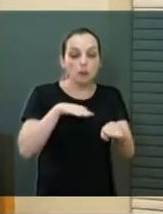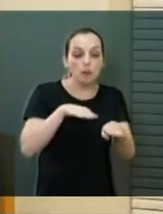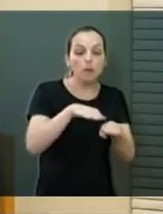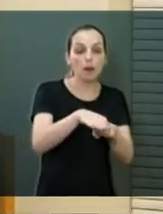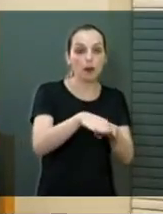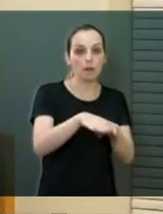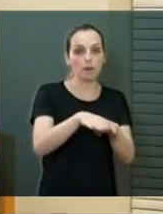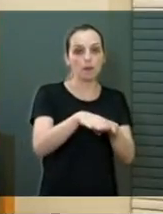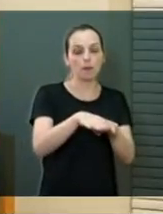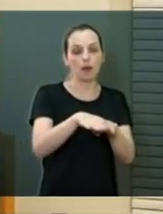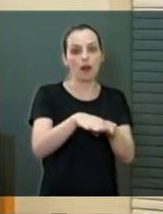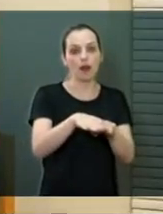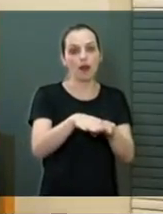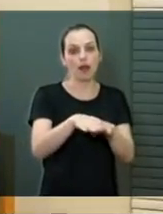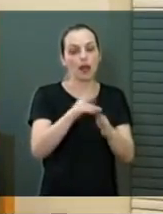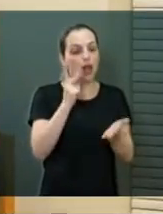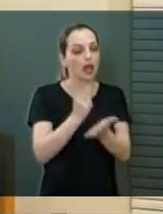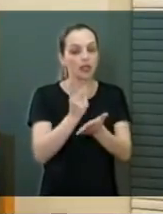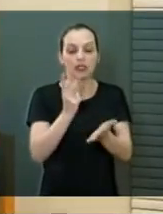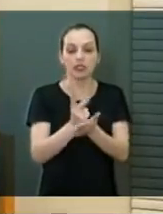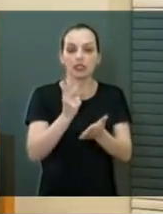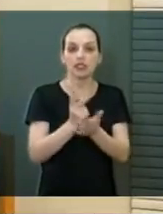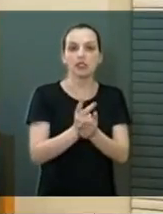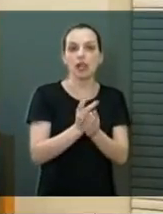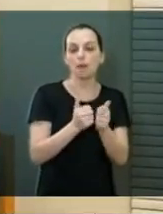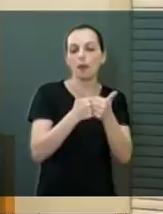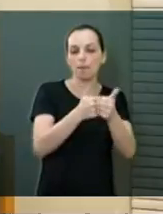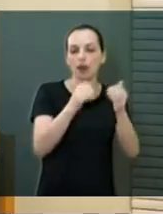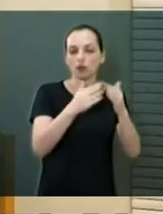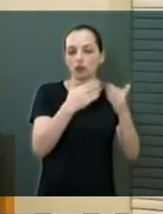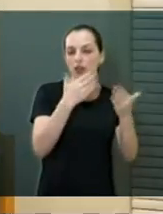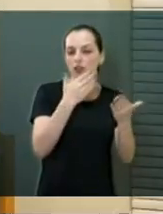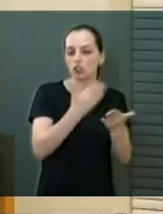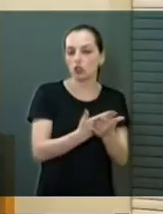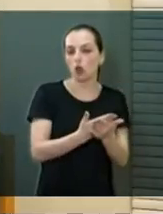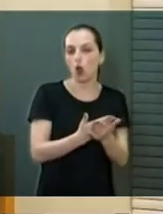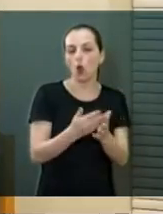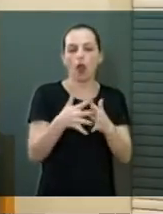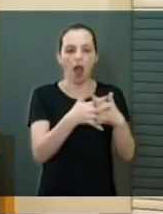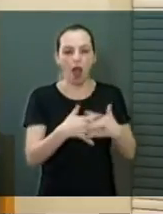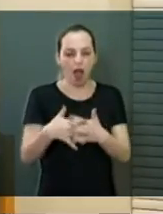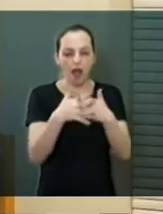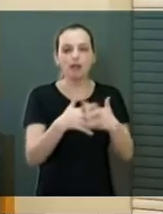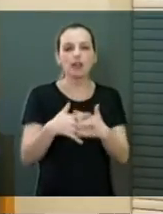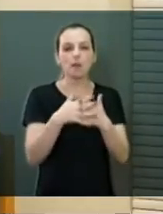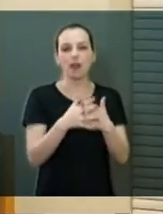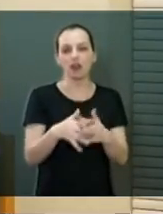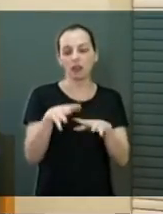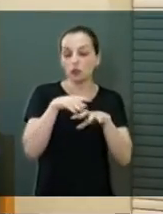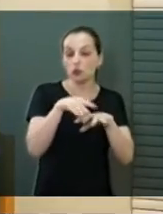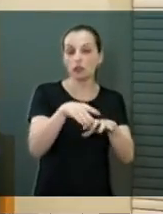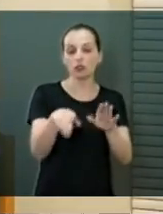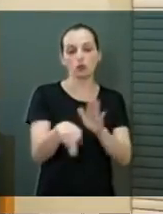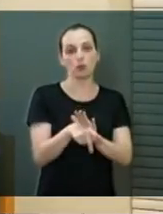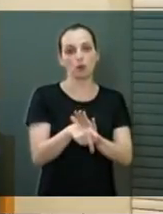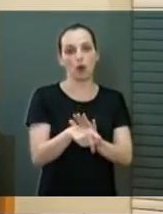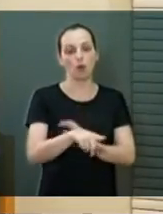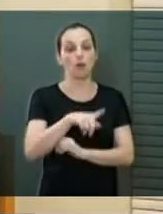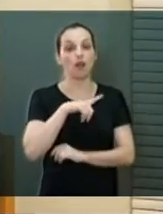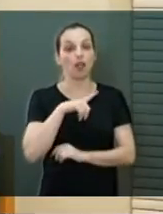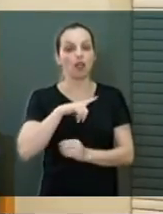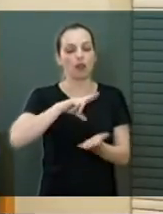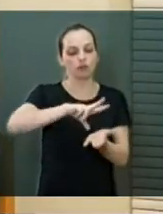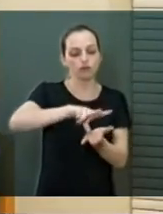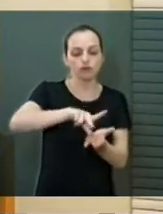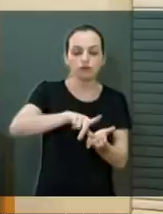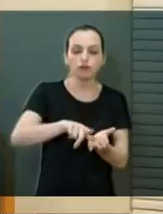horas. E o que eu vejo toda hora que eu passo ali durante o dia, tem carro parado ali, atrapalhando o trânsito da Barroso com a Rua 4. Temos dezenas de